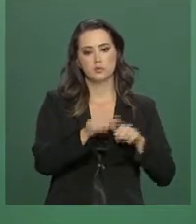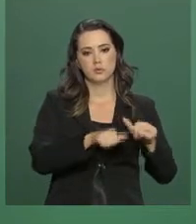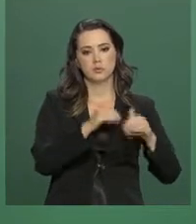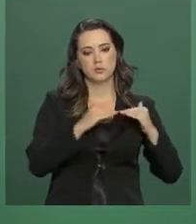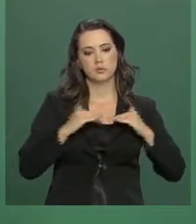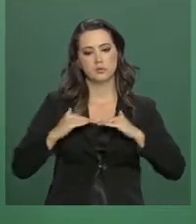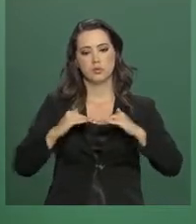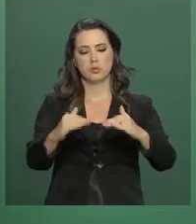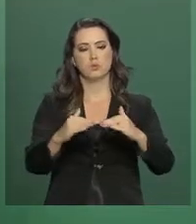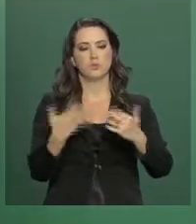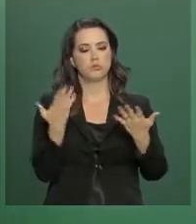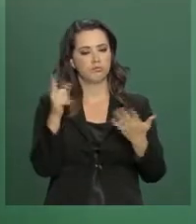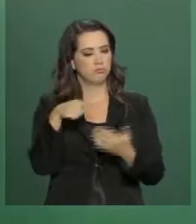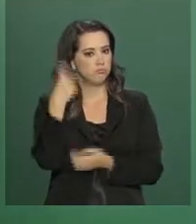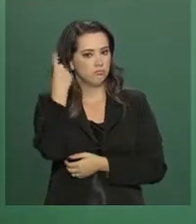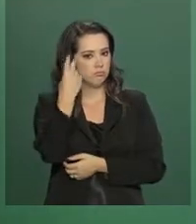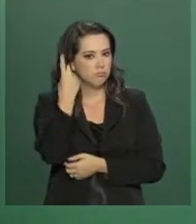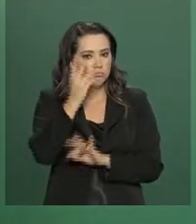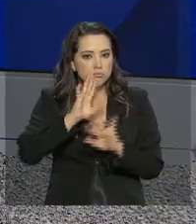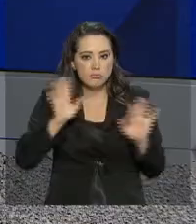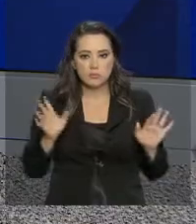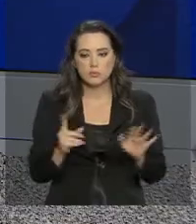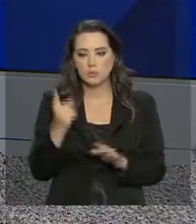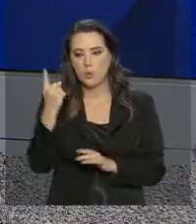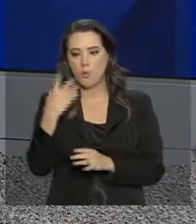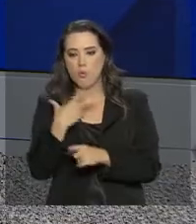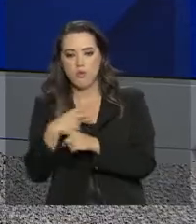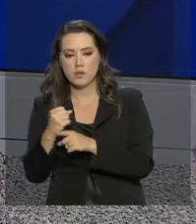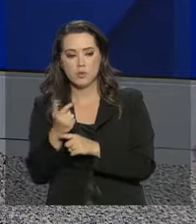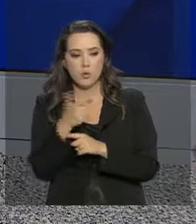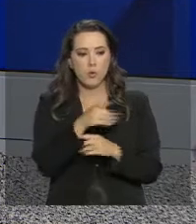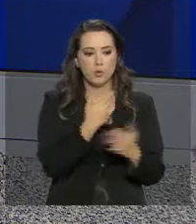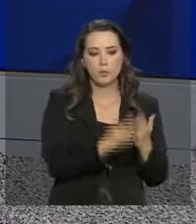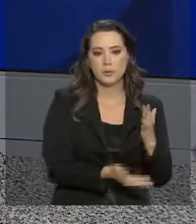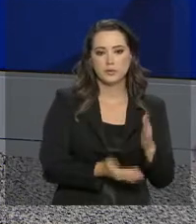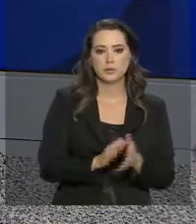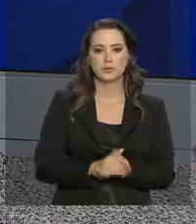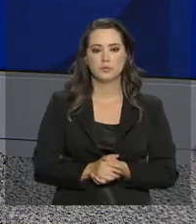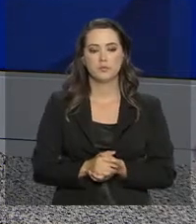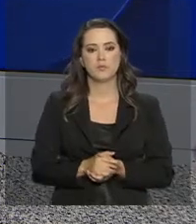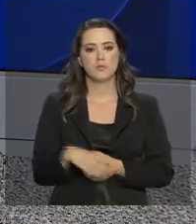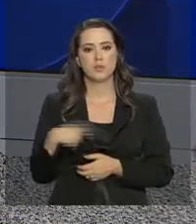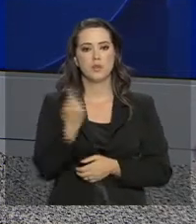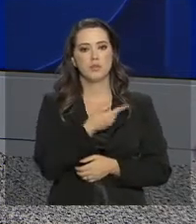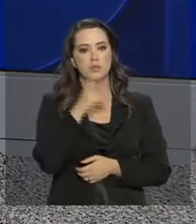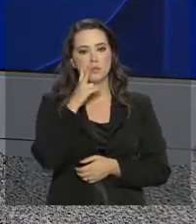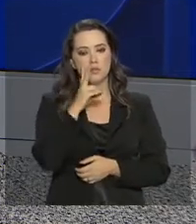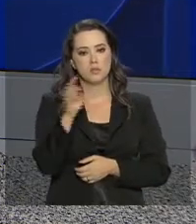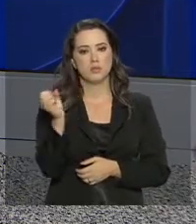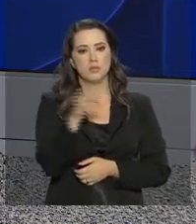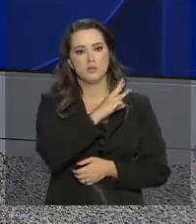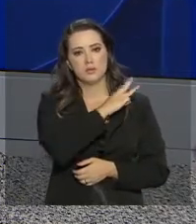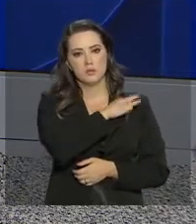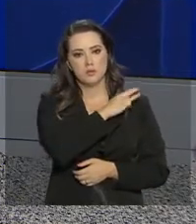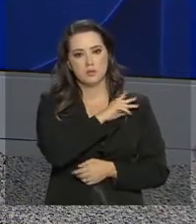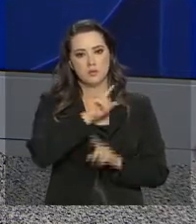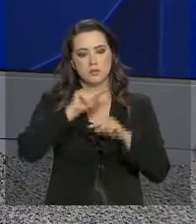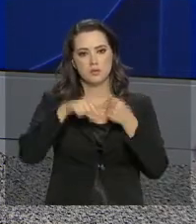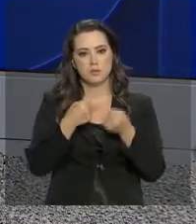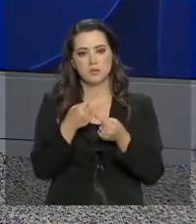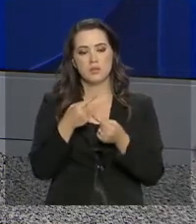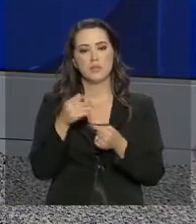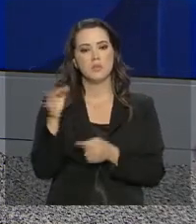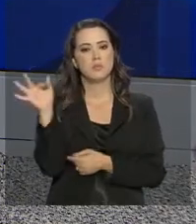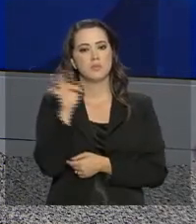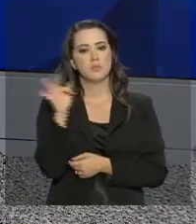nós temos que ver isso com uma naturalidade extraordinária nós vemos agora há pouco uma reportagem sobre o novo ensino médio e depois do ensino